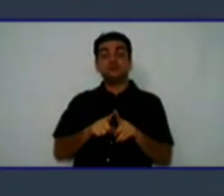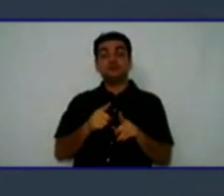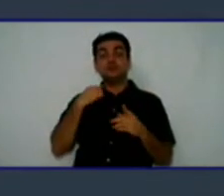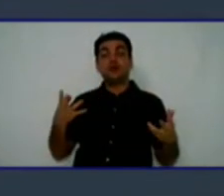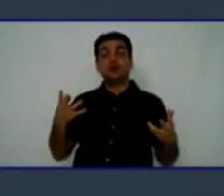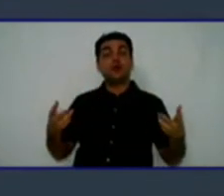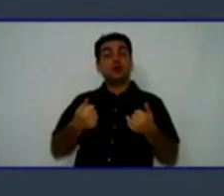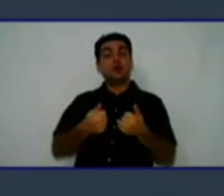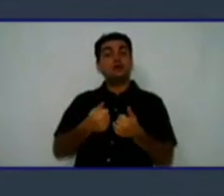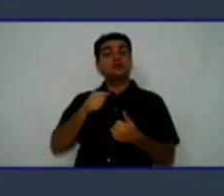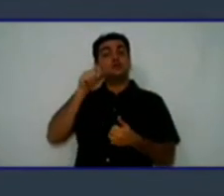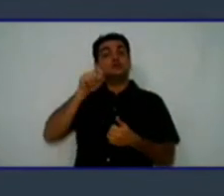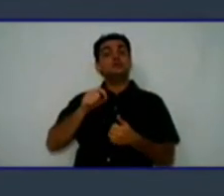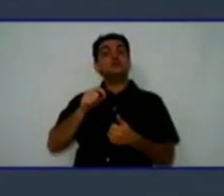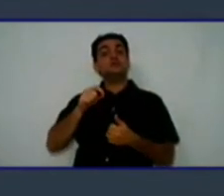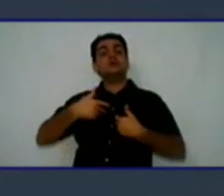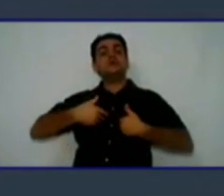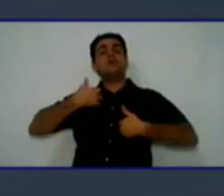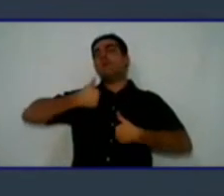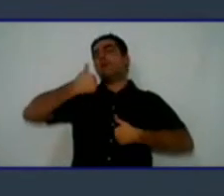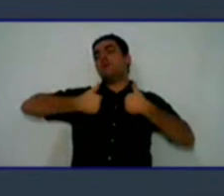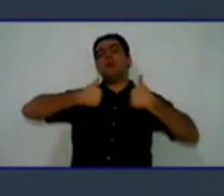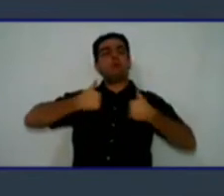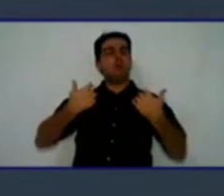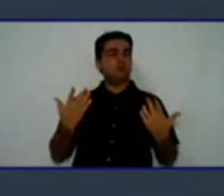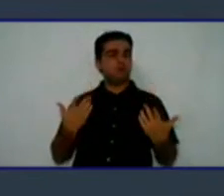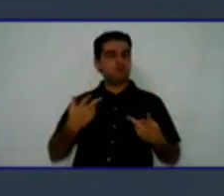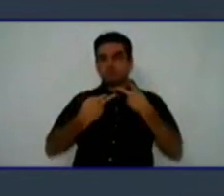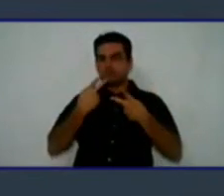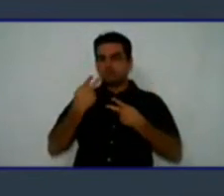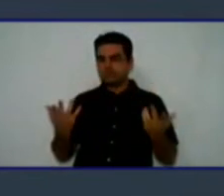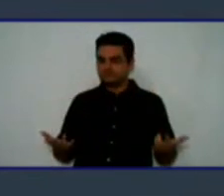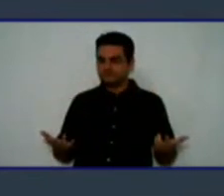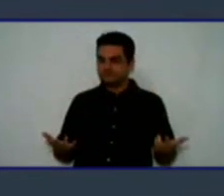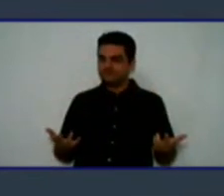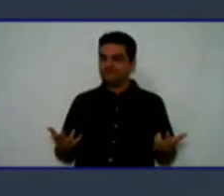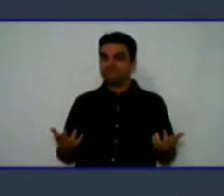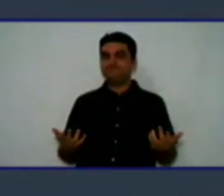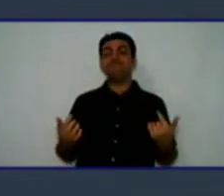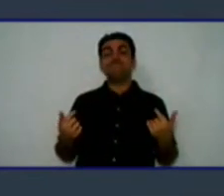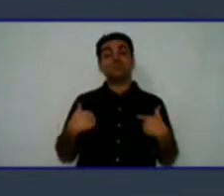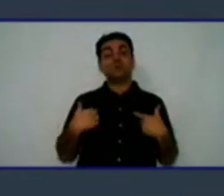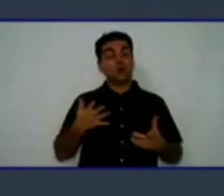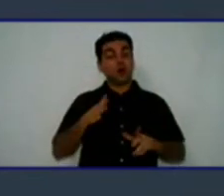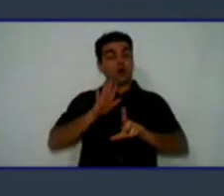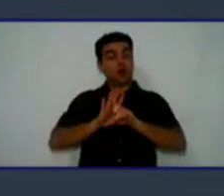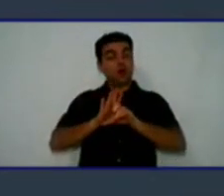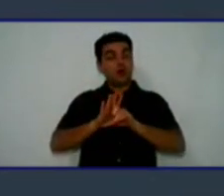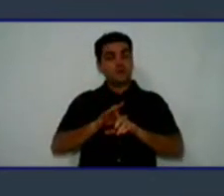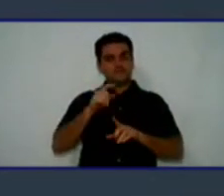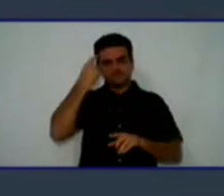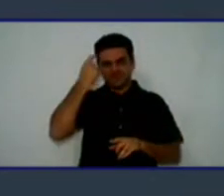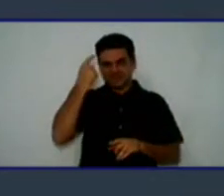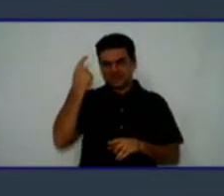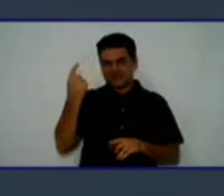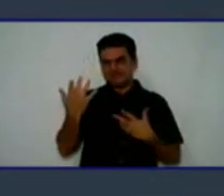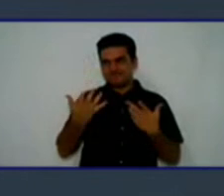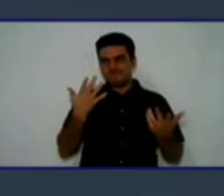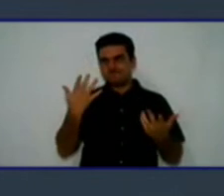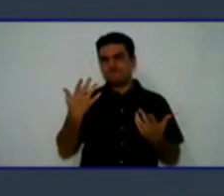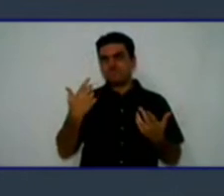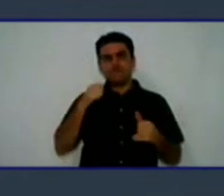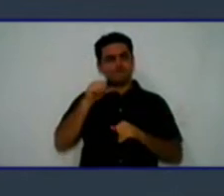do respectivo candidato. É patente que o legislador não teve a intenção de mudar